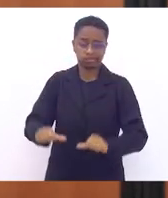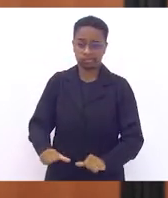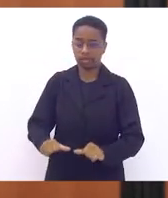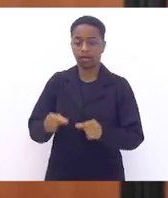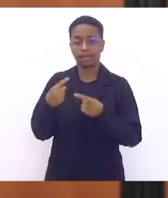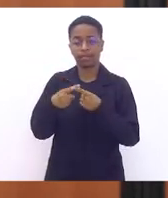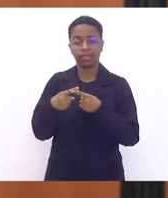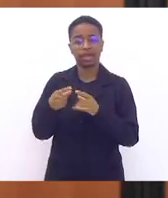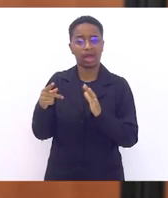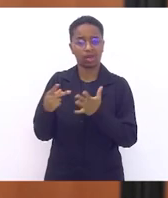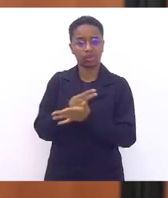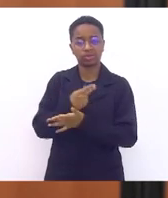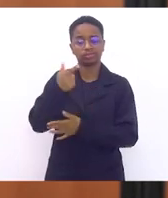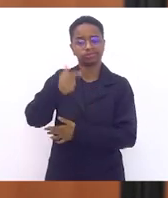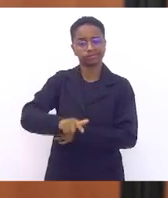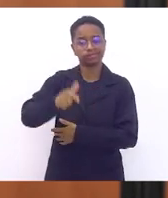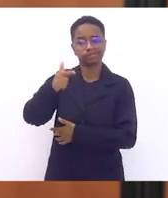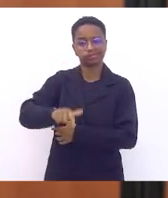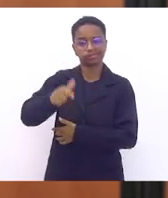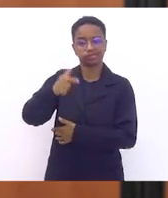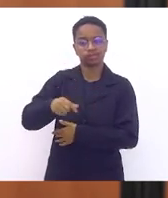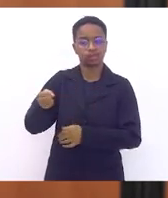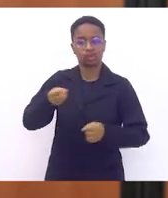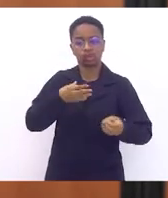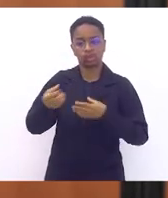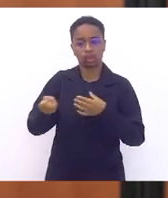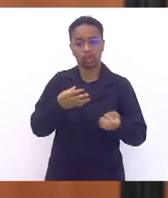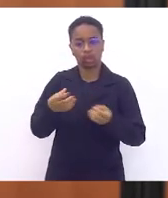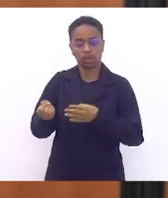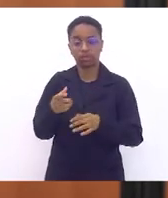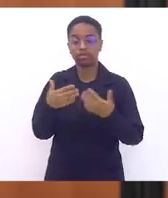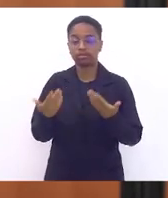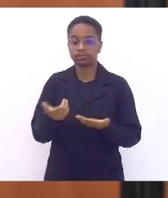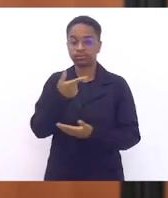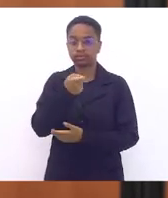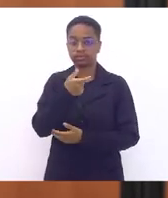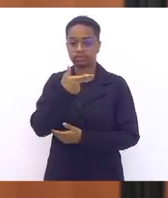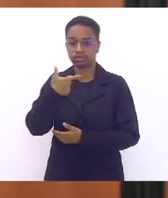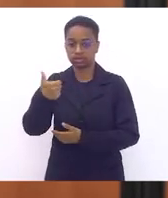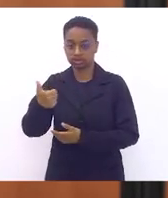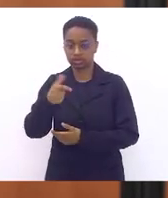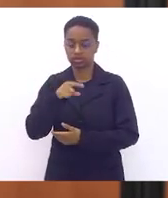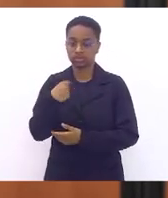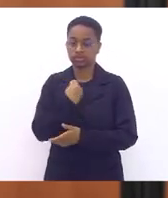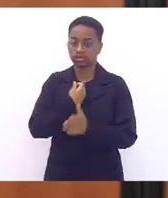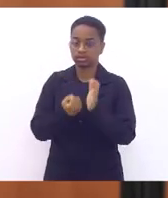de incidência de casos novos de tuberculose. Então, em 2021, a gente fez essa apresentação.